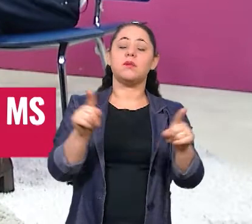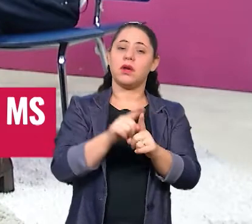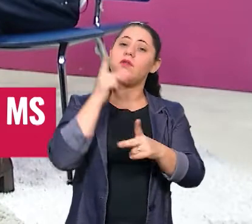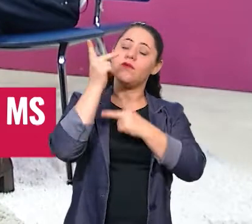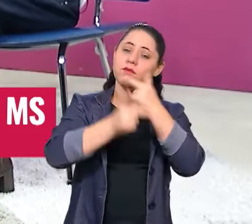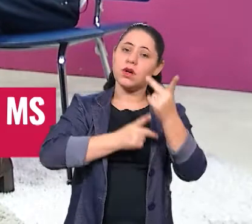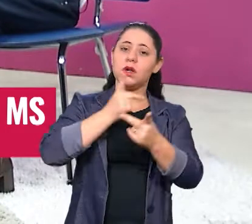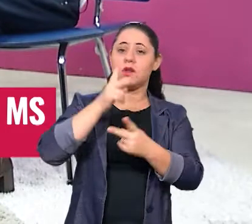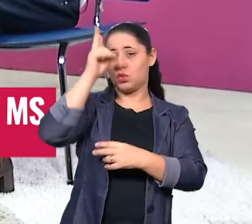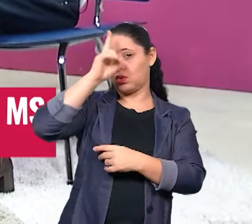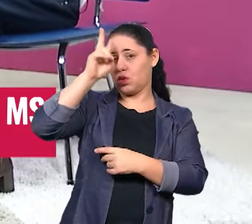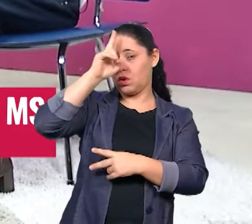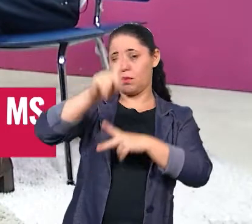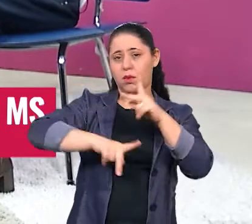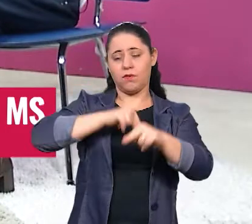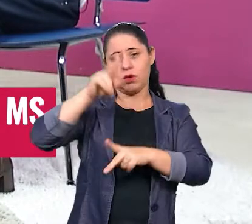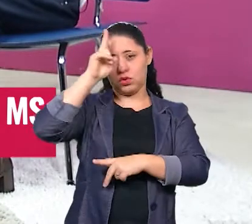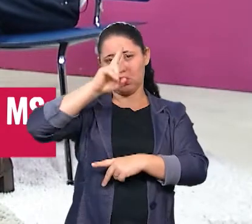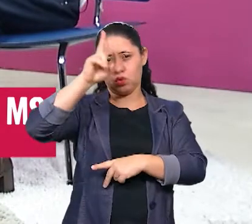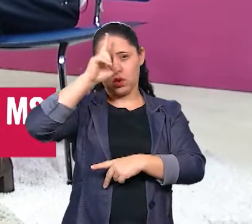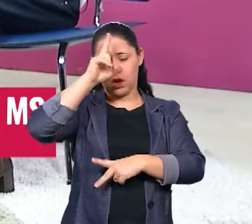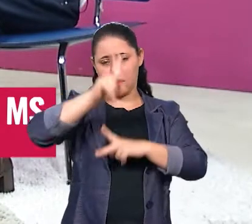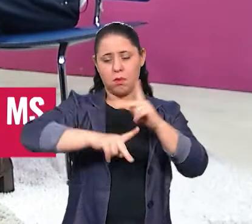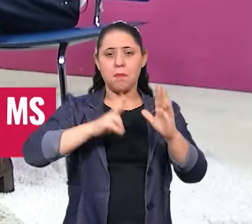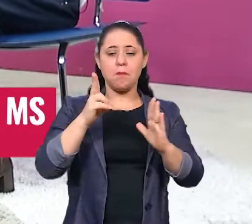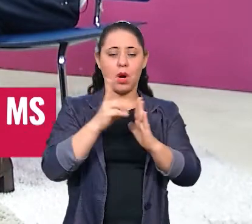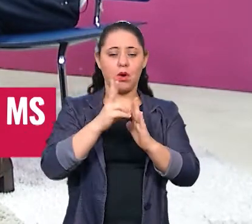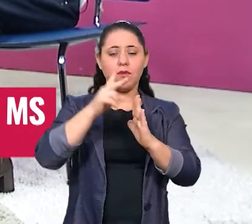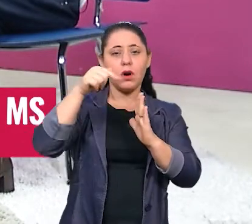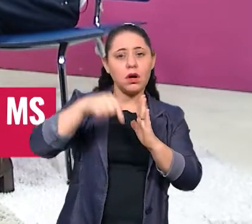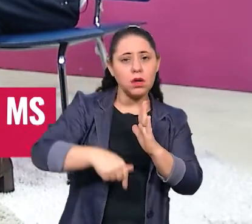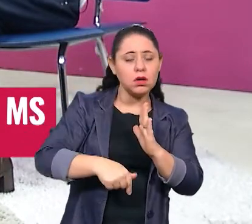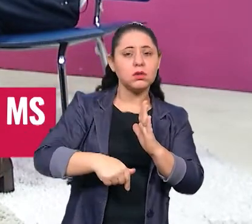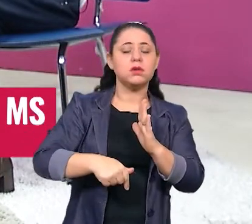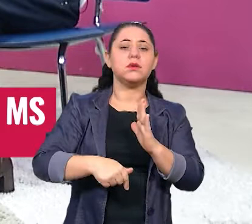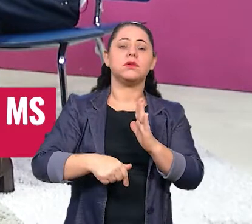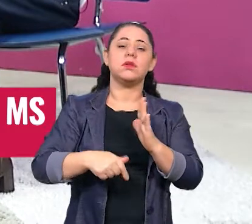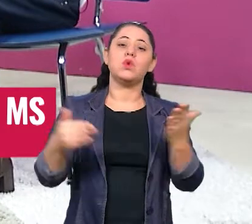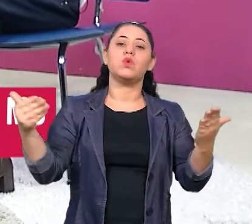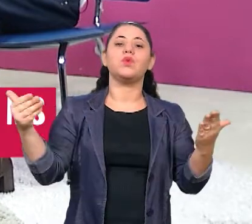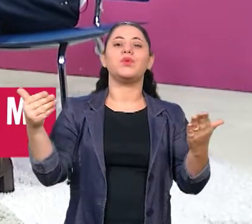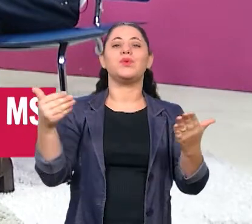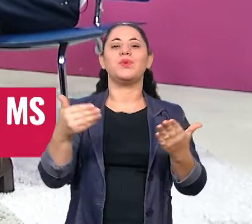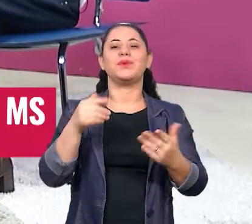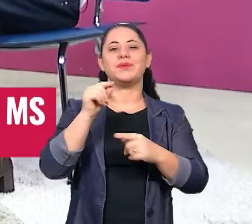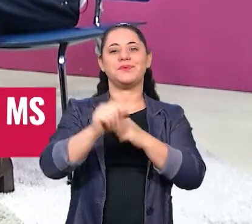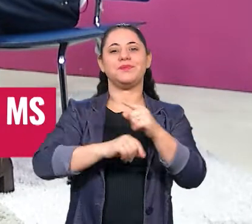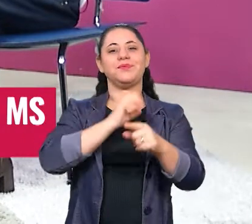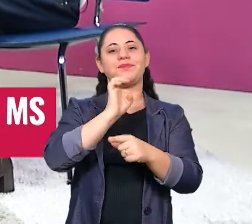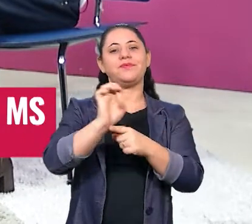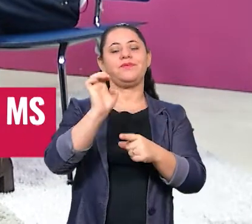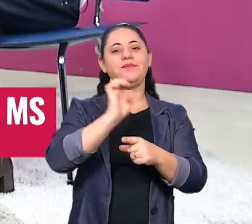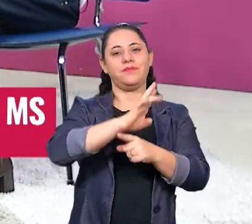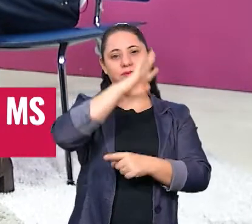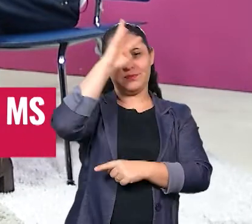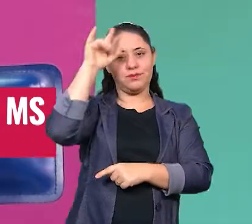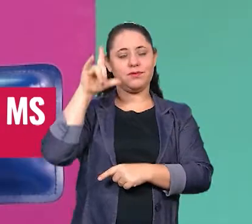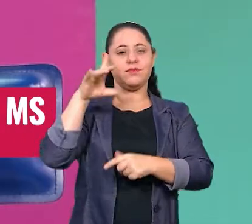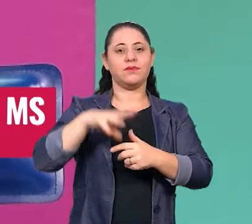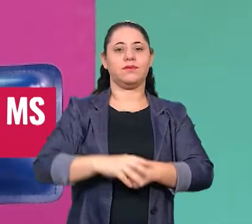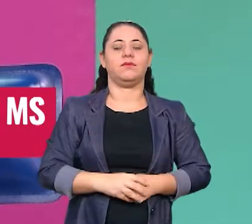falando, por exemplo, da história dos povos indígenas aqui no nosso, né, hoje, que é o nosso estado, Mato Grosso do Sul, e qual